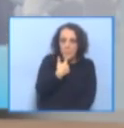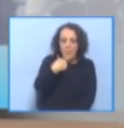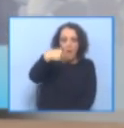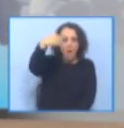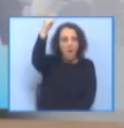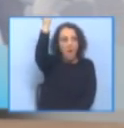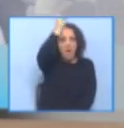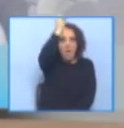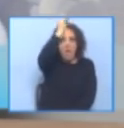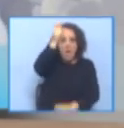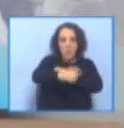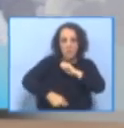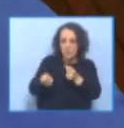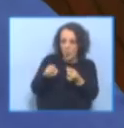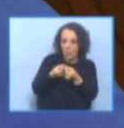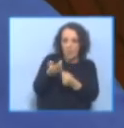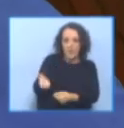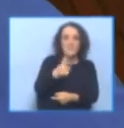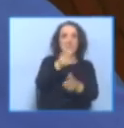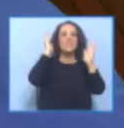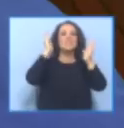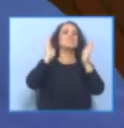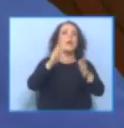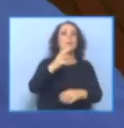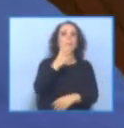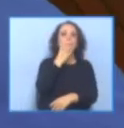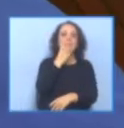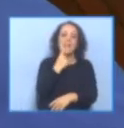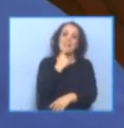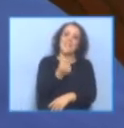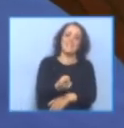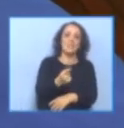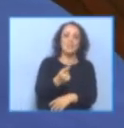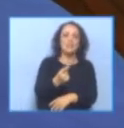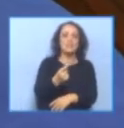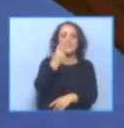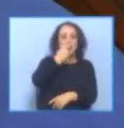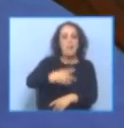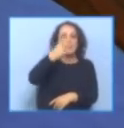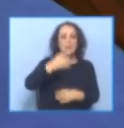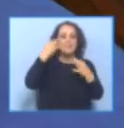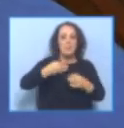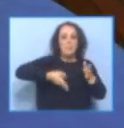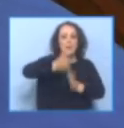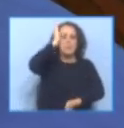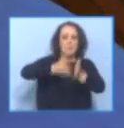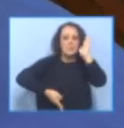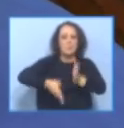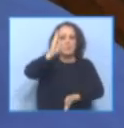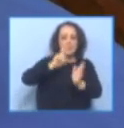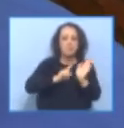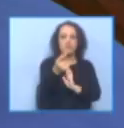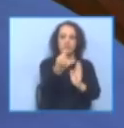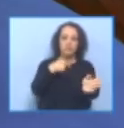Alentejo, é a tal estrada que Marcelo Rebelo de Sousa fazia para cá e para lá todas as semanas. Portanto, há aqui